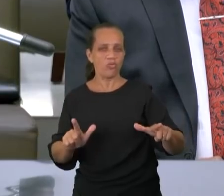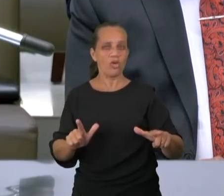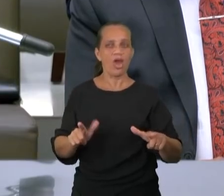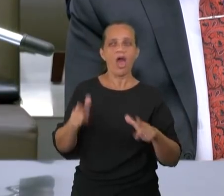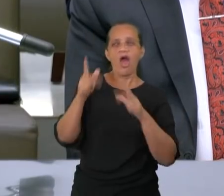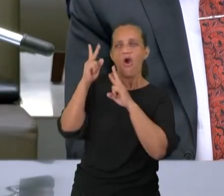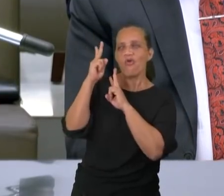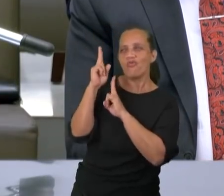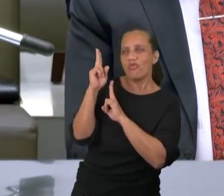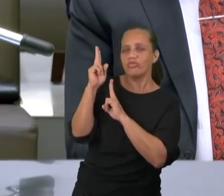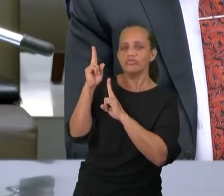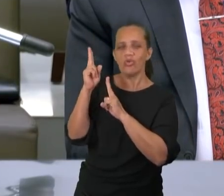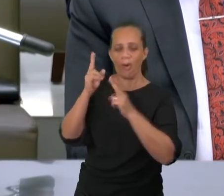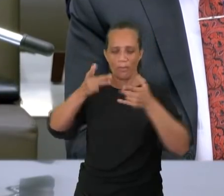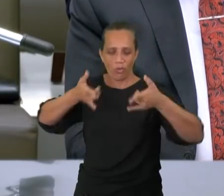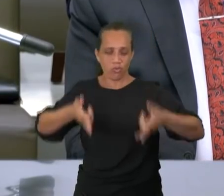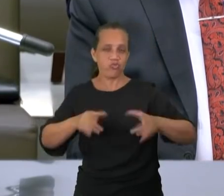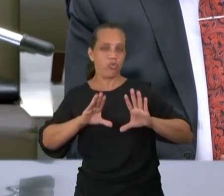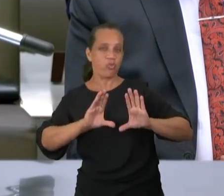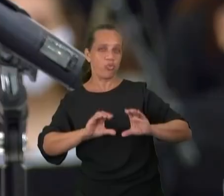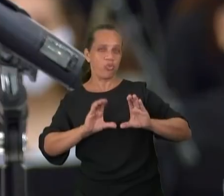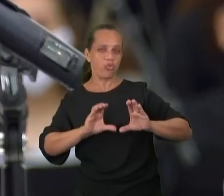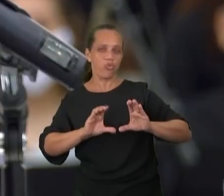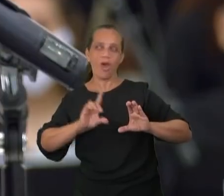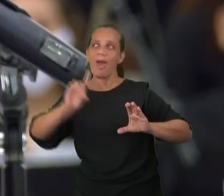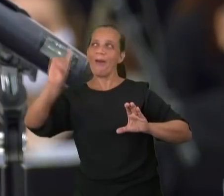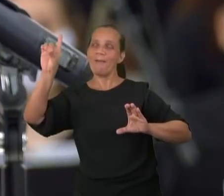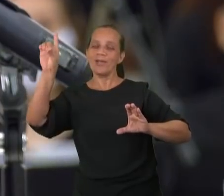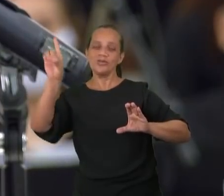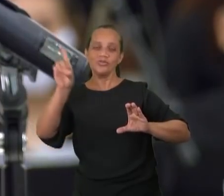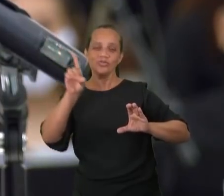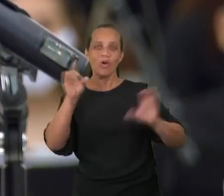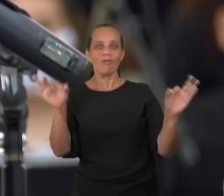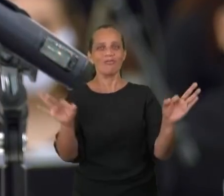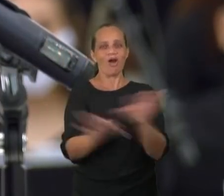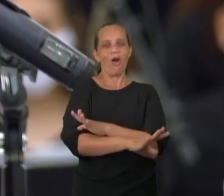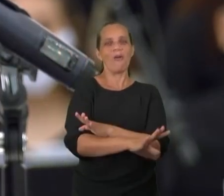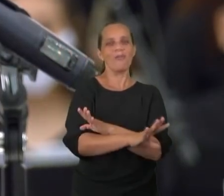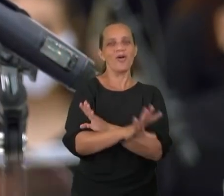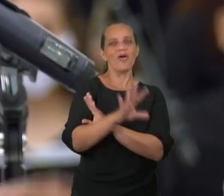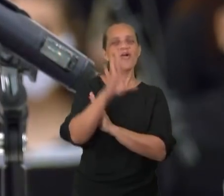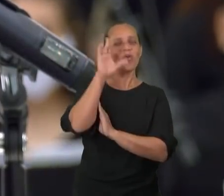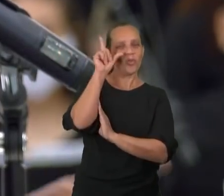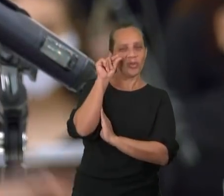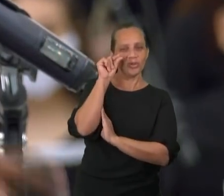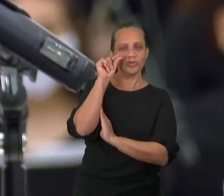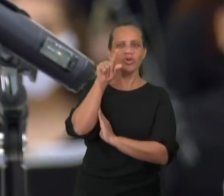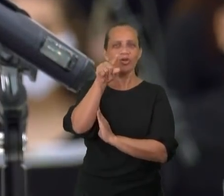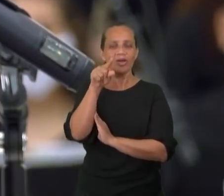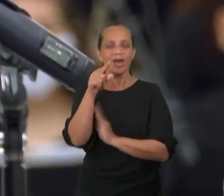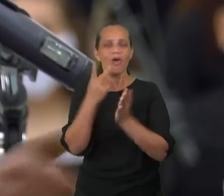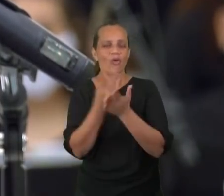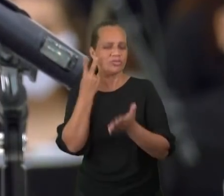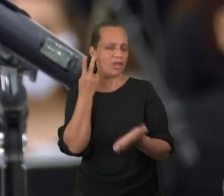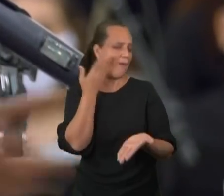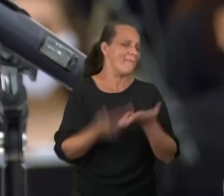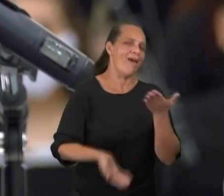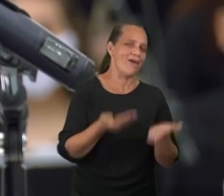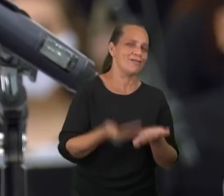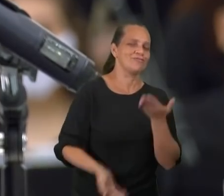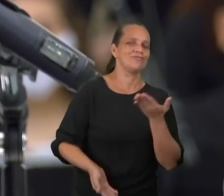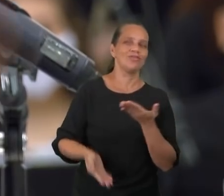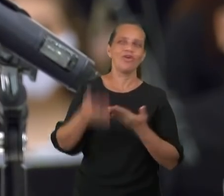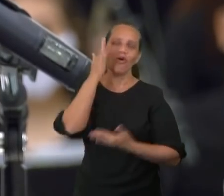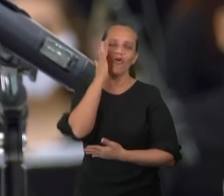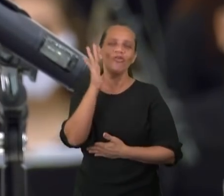dormir, quando deitar no colchão, Jeová do céu, paf, insônia. rola para um lado, rola para o outro, bate na cama para cá, para lá,